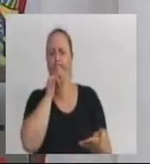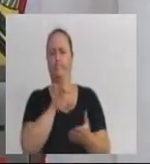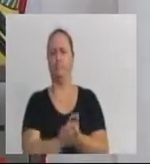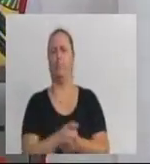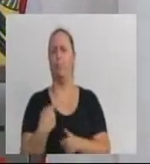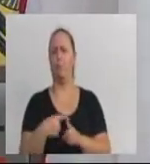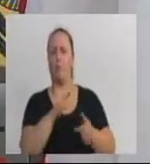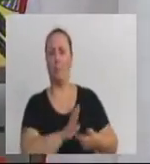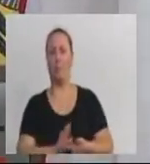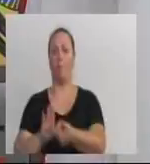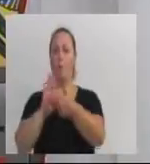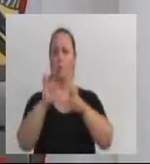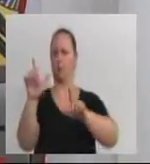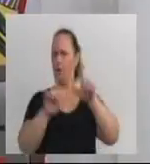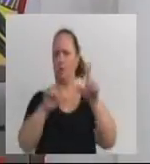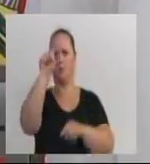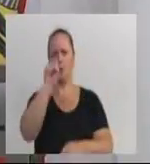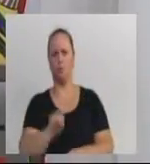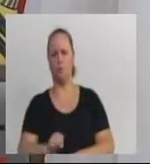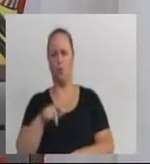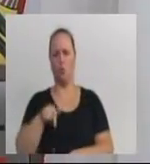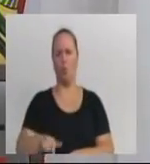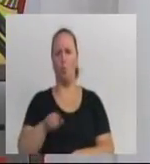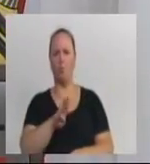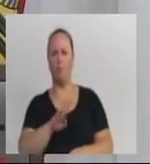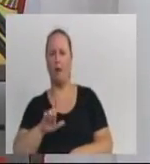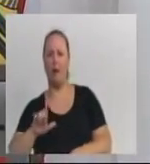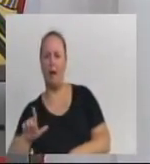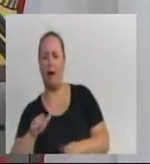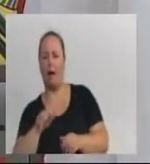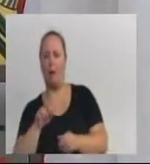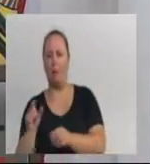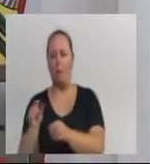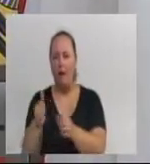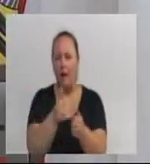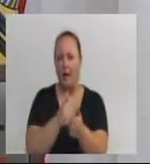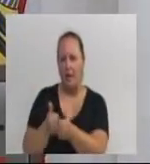televisão. Para onde ele vai mandar o dinheiro?